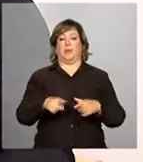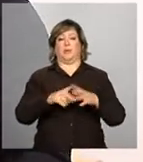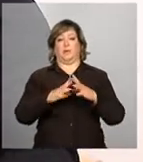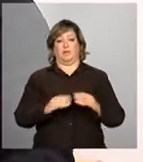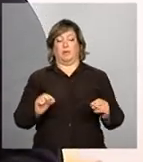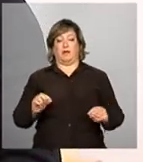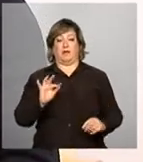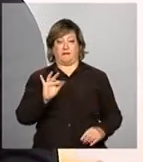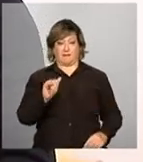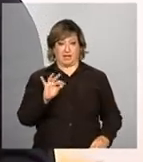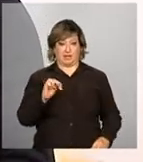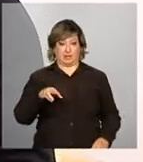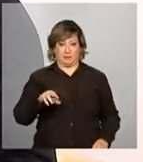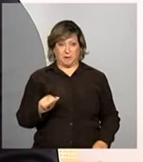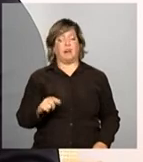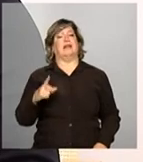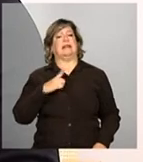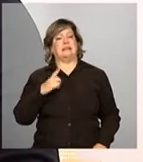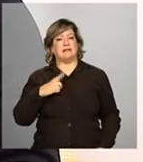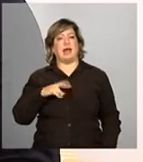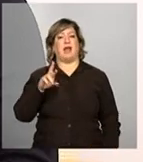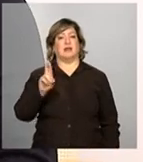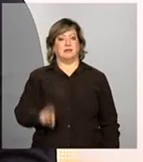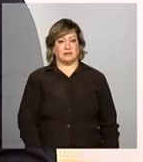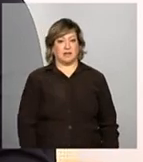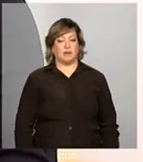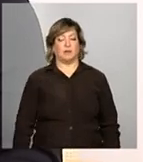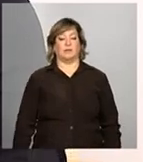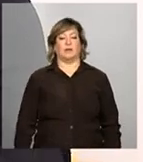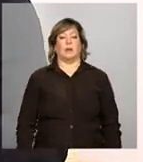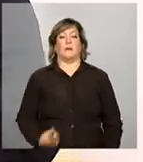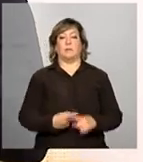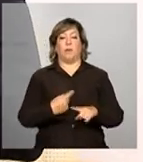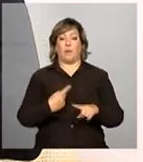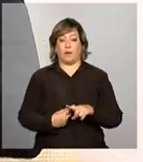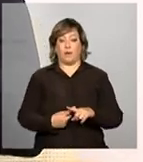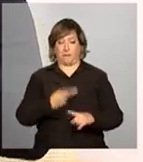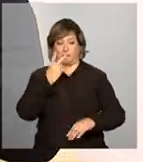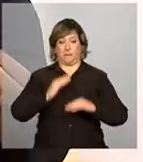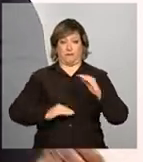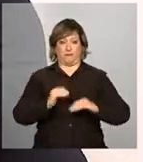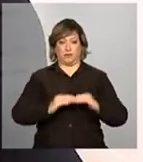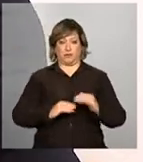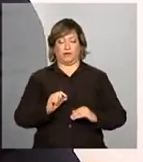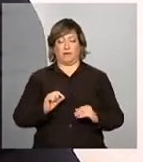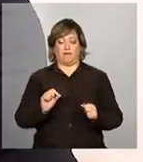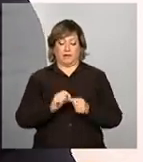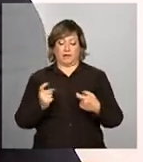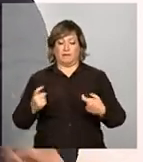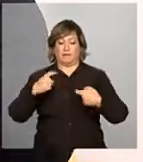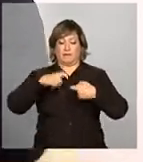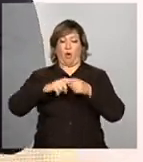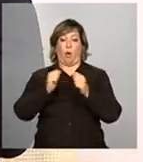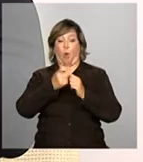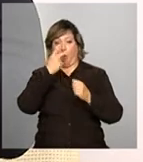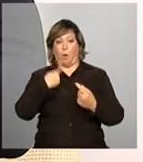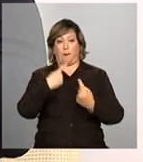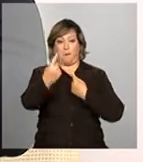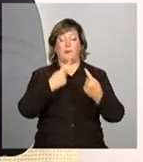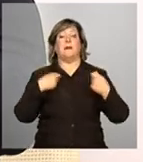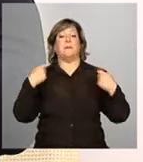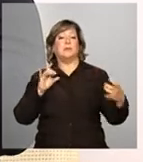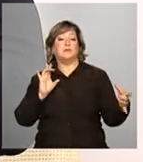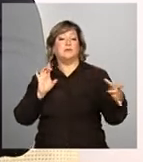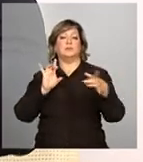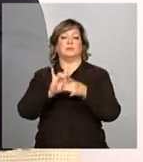Fátima tem toda razão sabe Adriana os profissionais para estabelecer vínculo com a população eles também